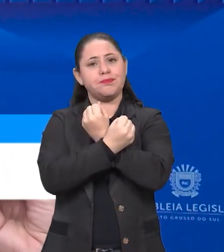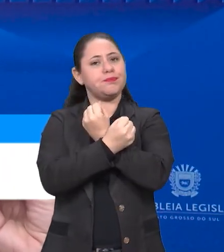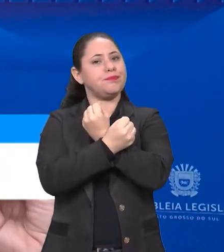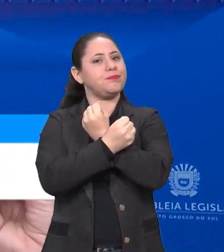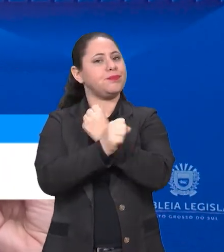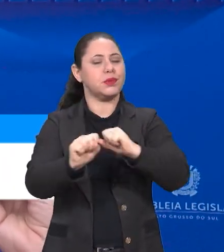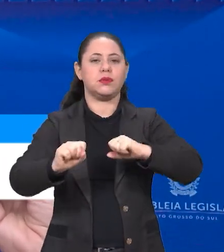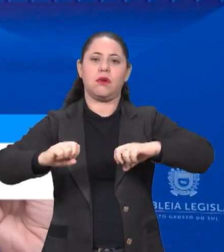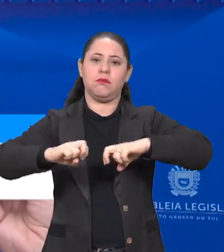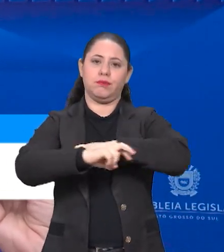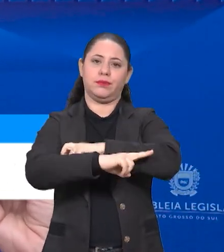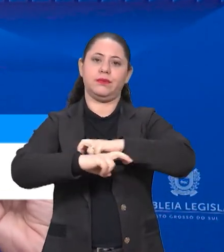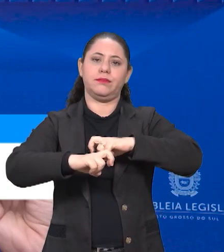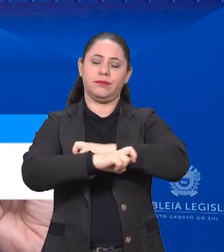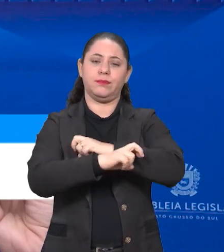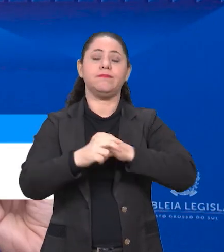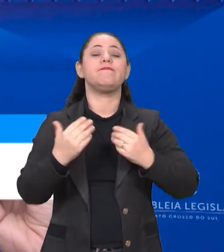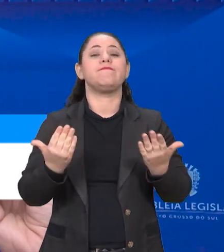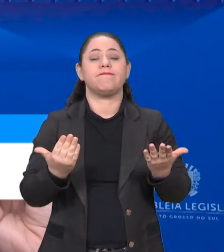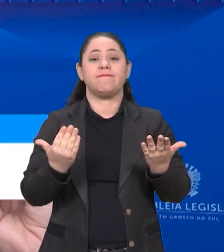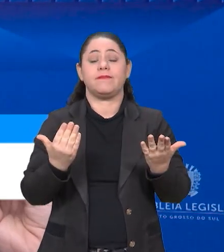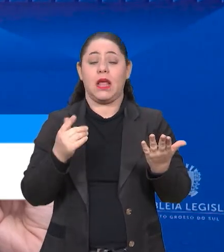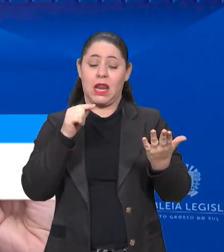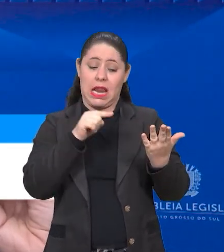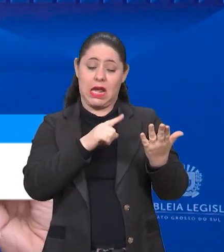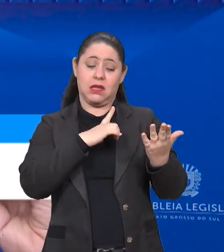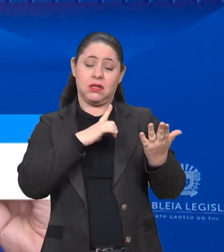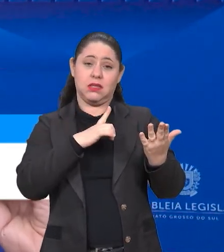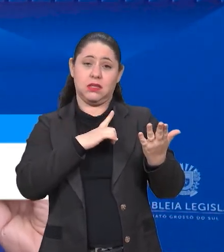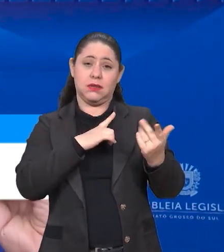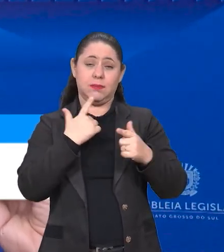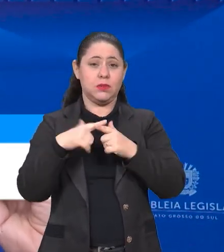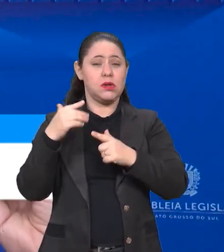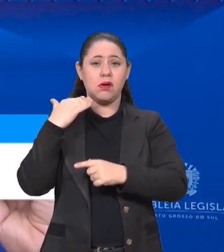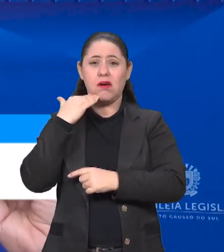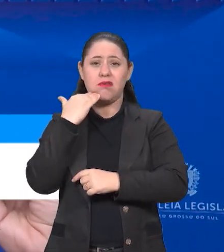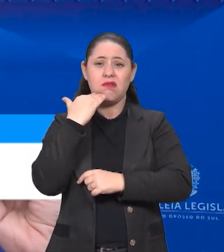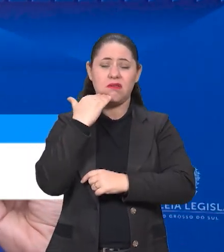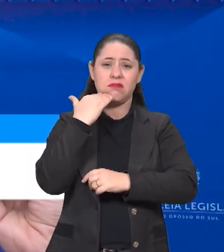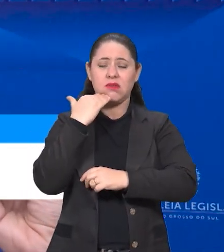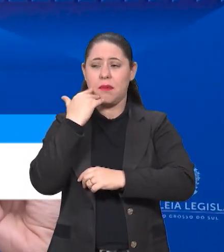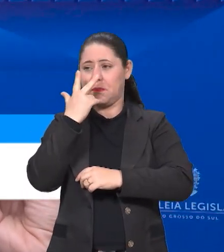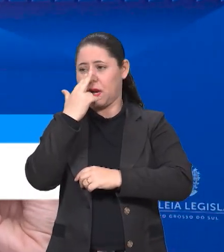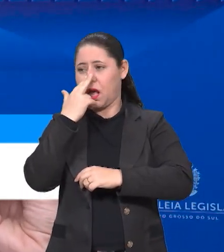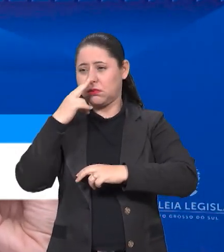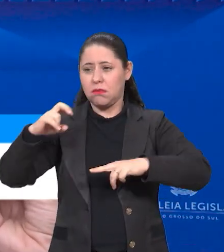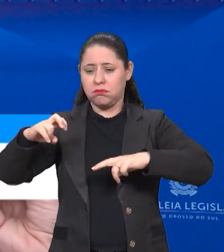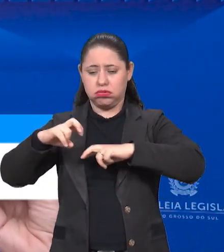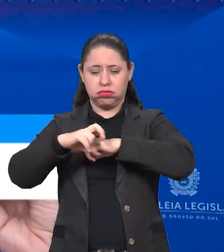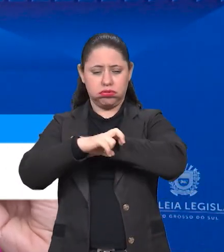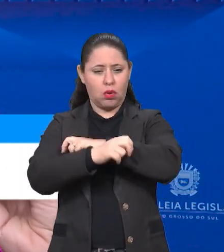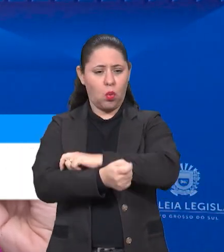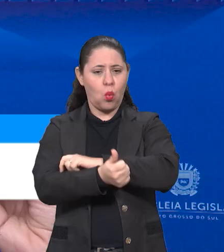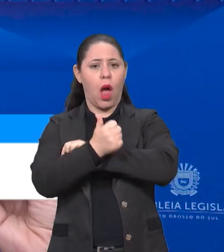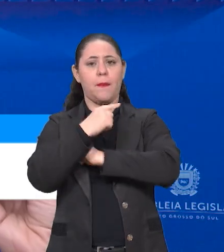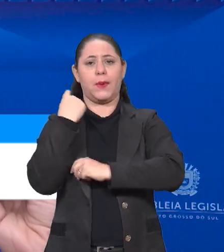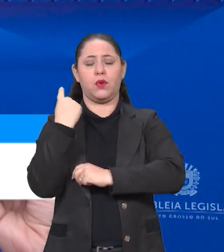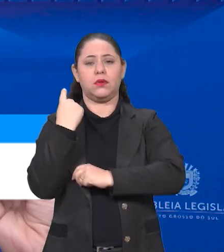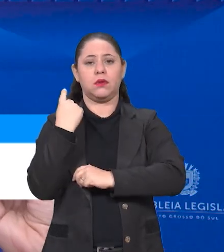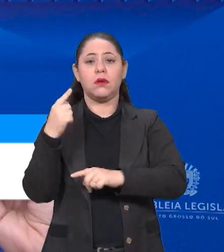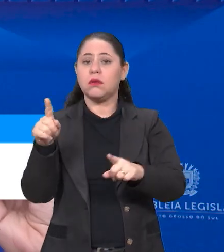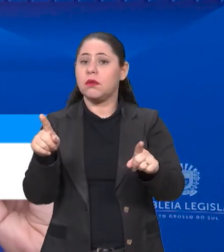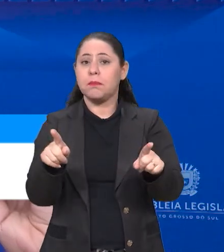impossíveis de você transitar, né? E ali você praticamente hoje está no corredor da morte. E além